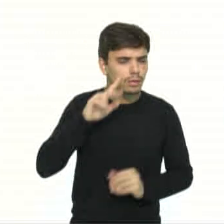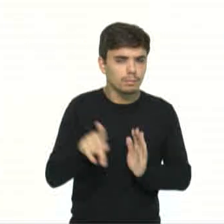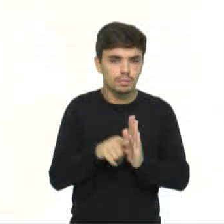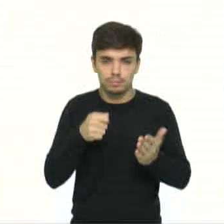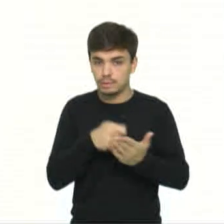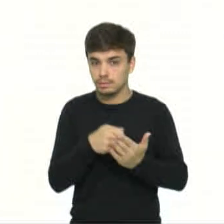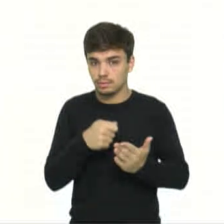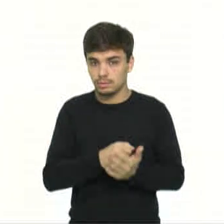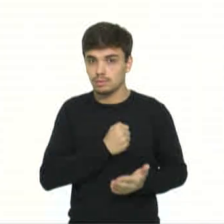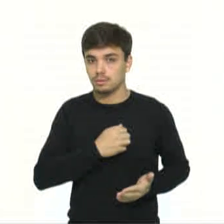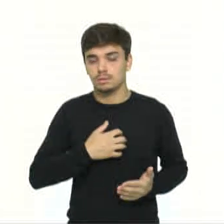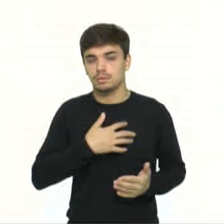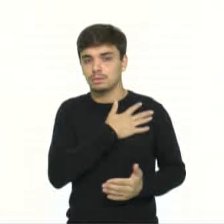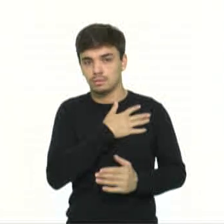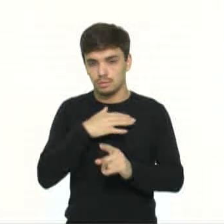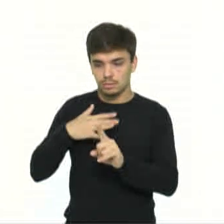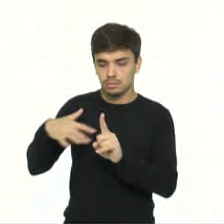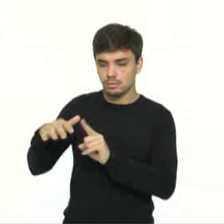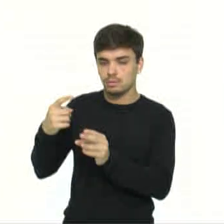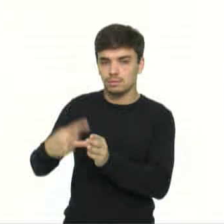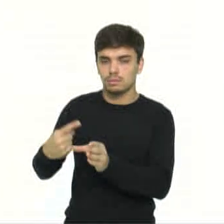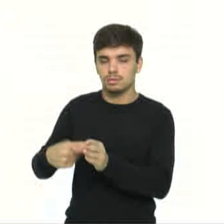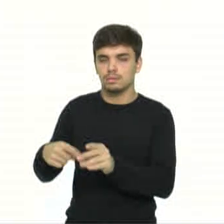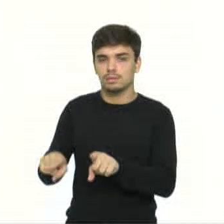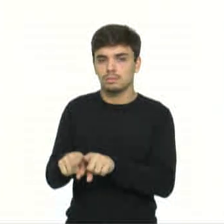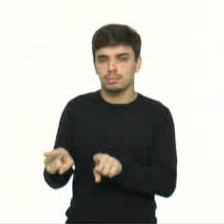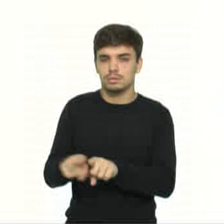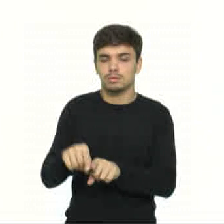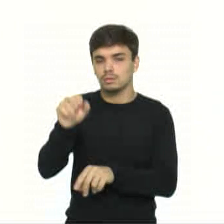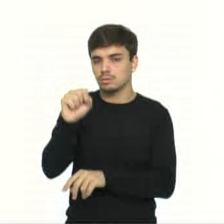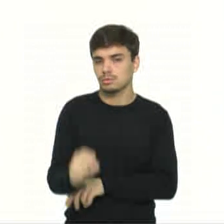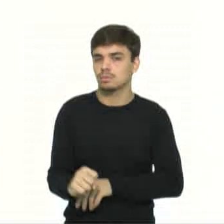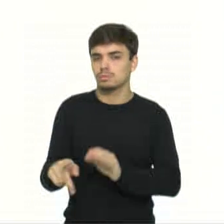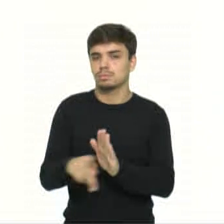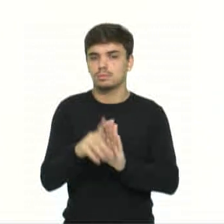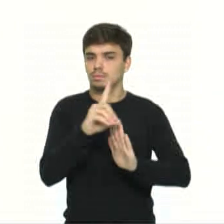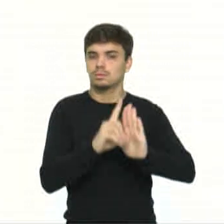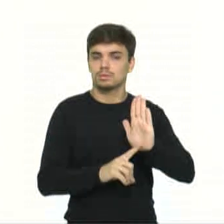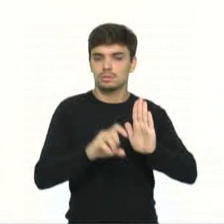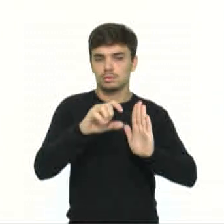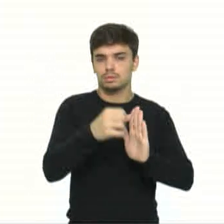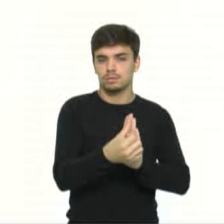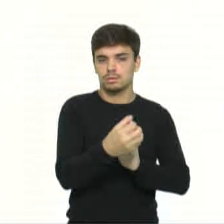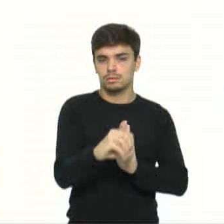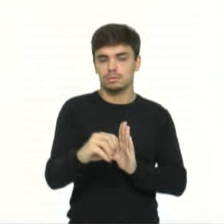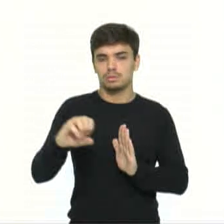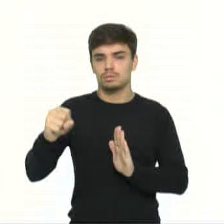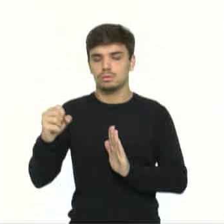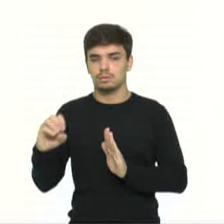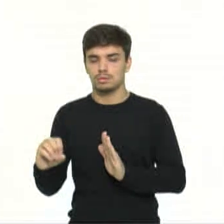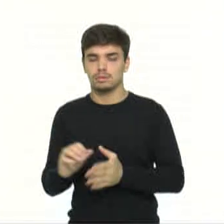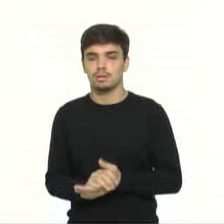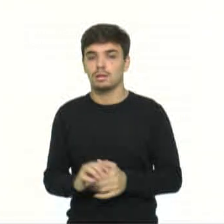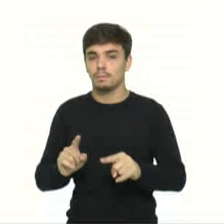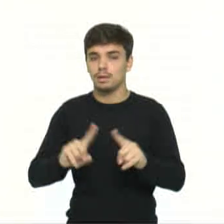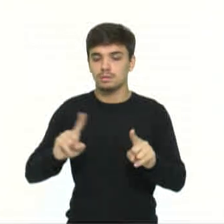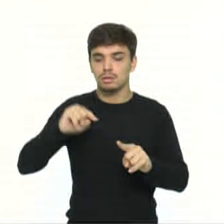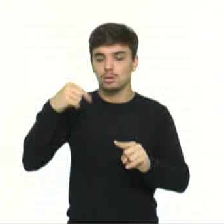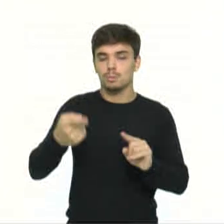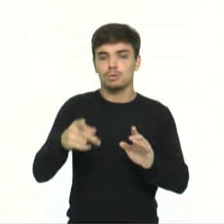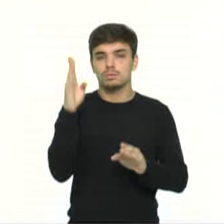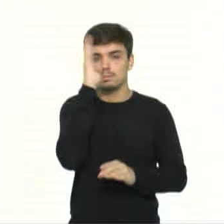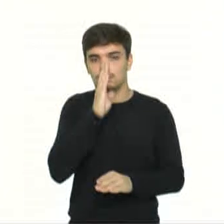ditaduras civil-militares que se disseminaram pelo Cone Sul entre as décadas de 60 e 80. Depois do Brasil, foi a